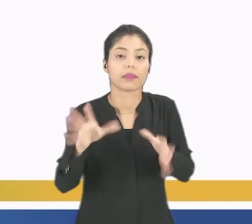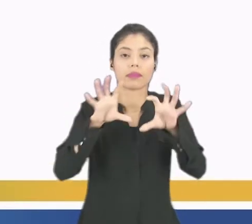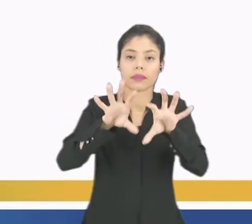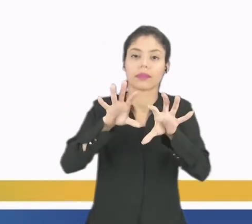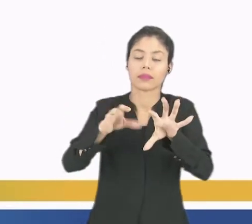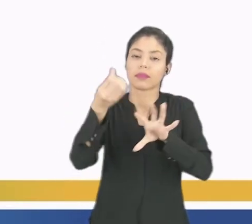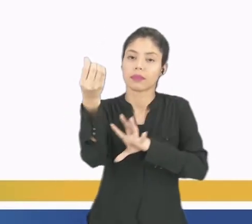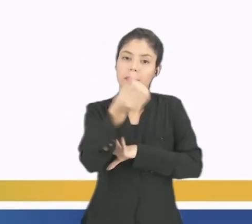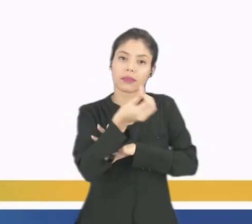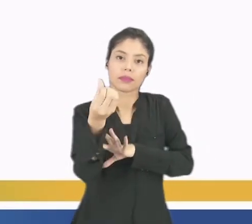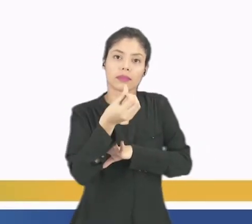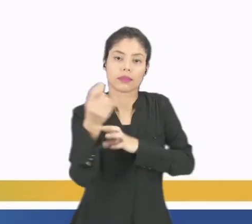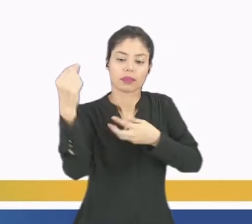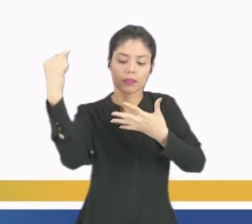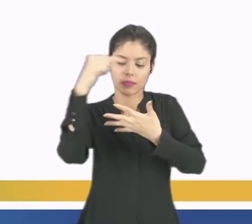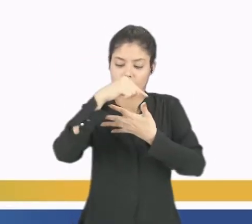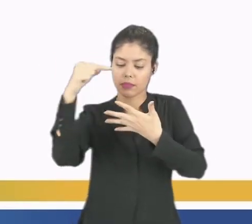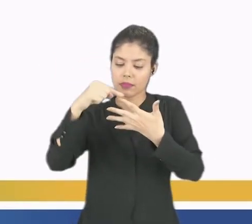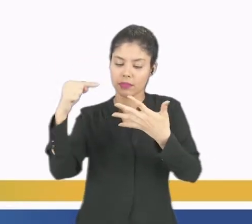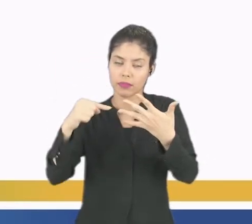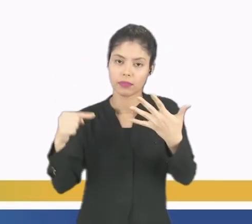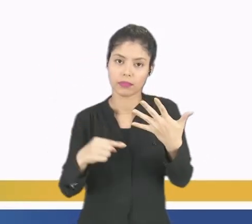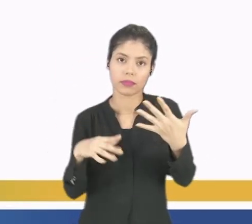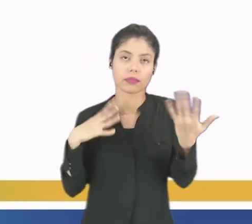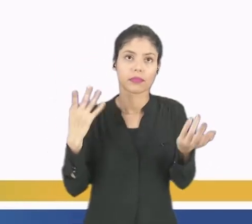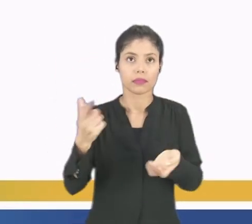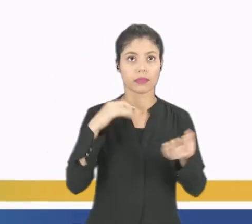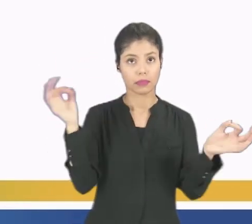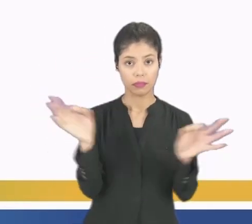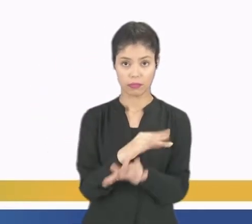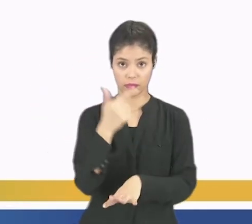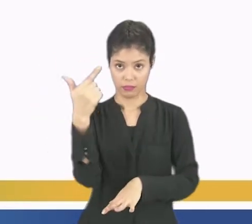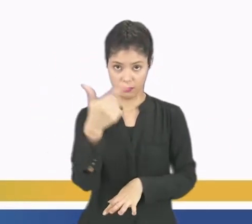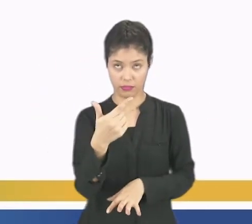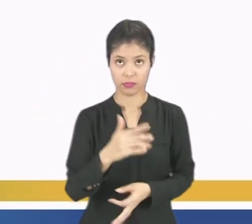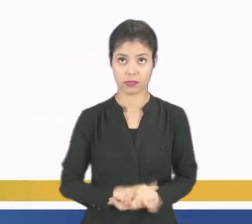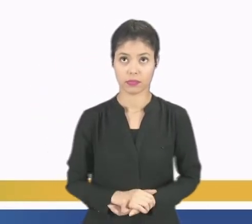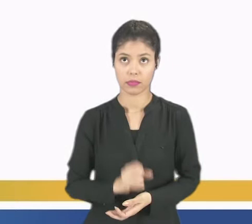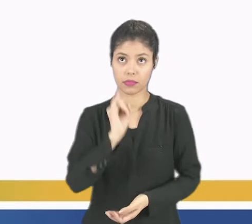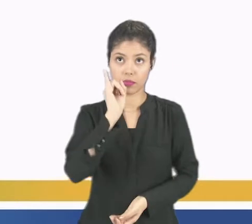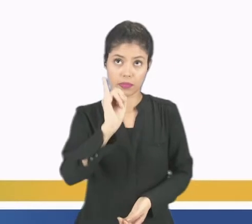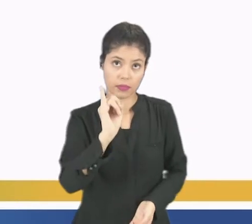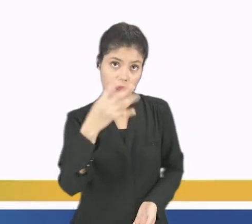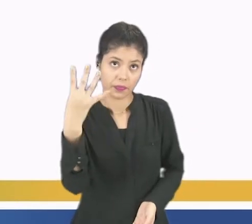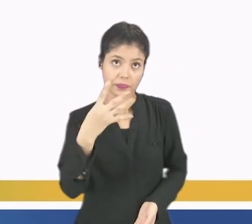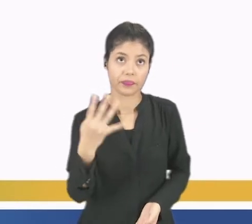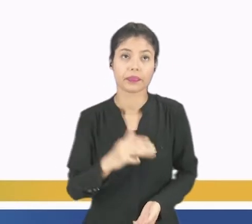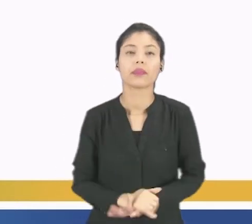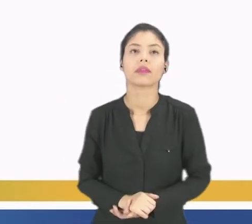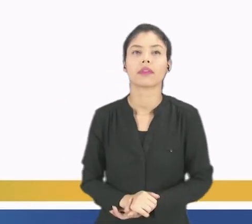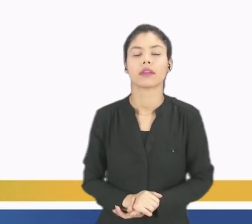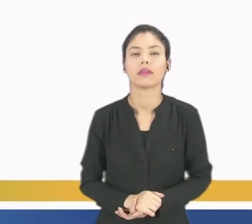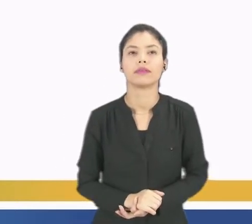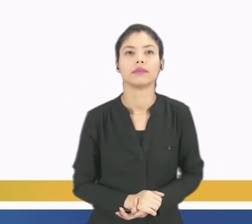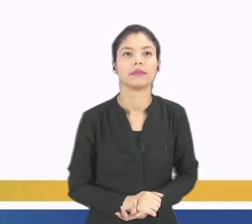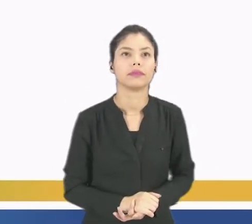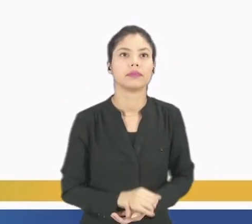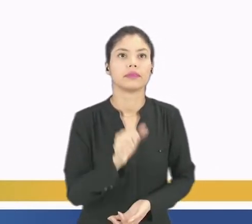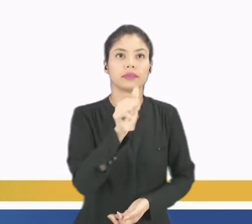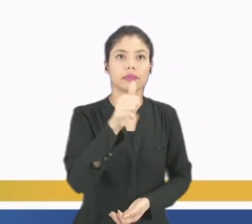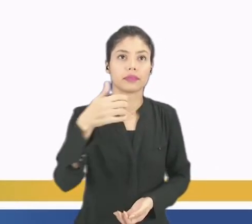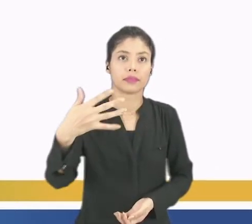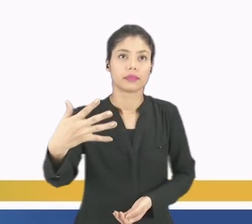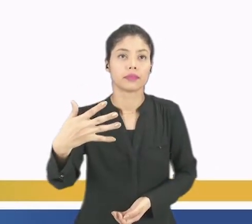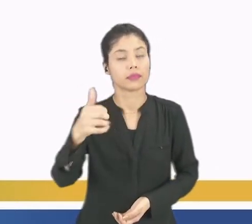nós temos 6 elementos, ok? Esses são terminados em 2. E se fosse terminado em 4? Nós também teríamos